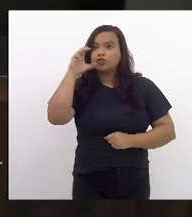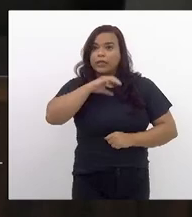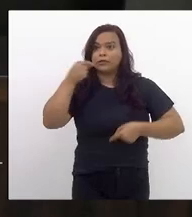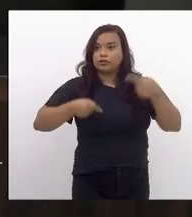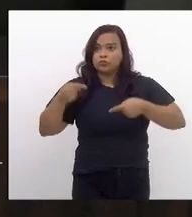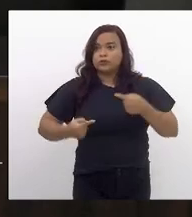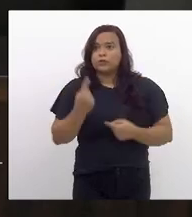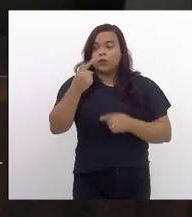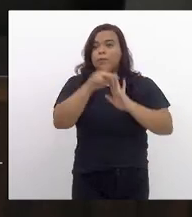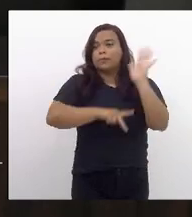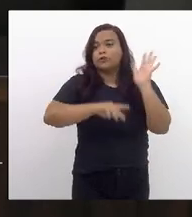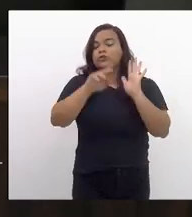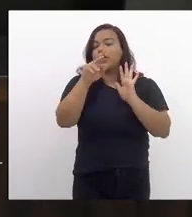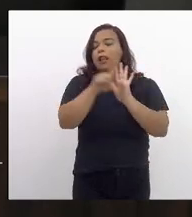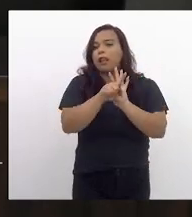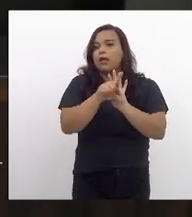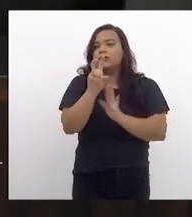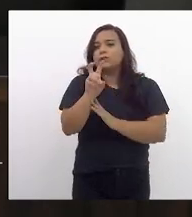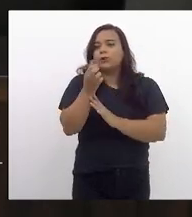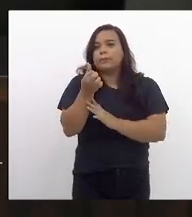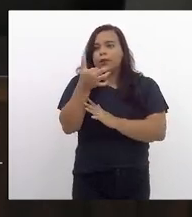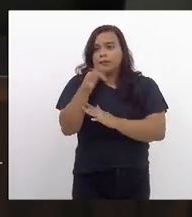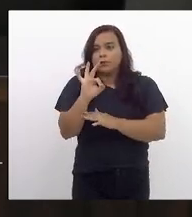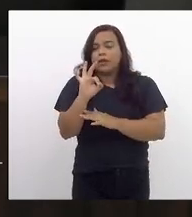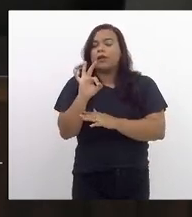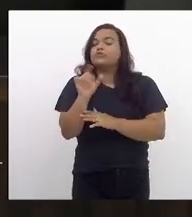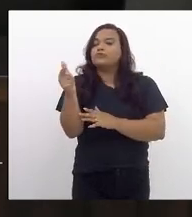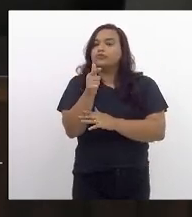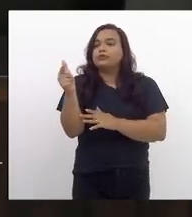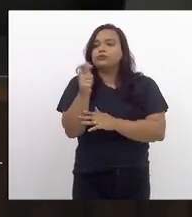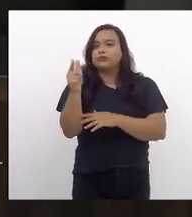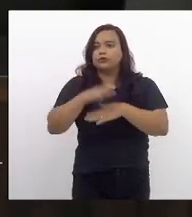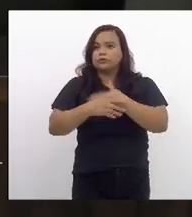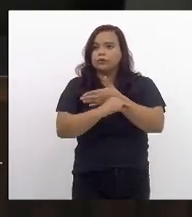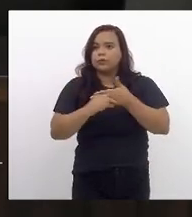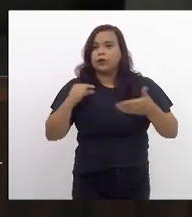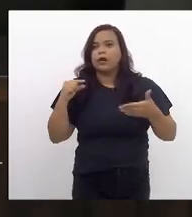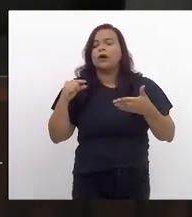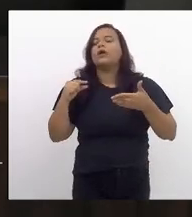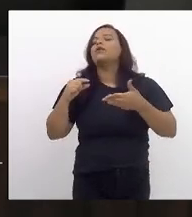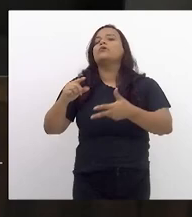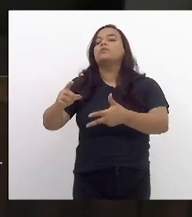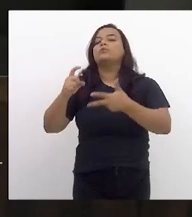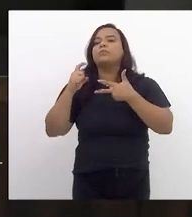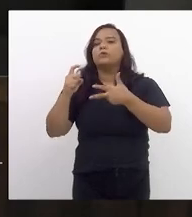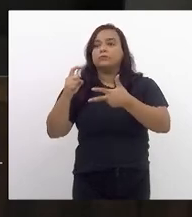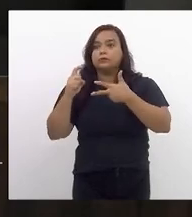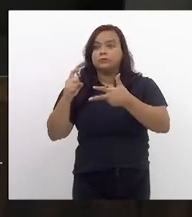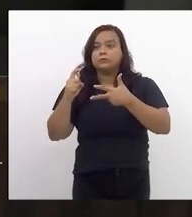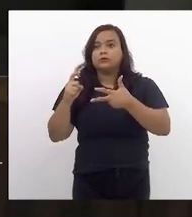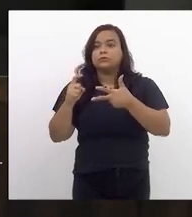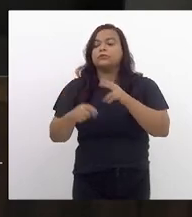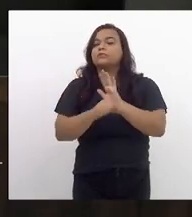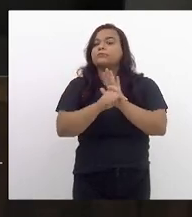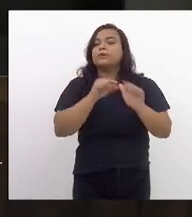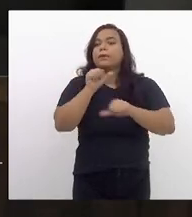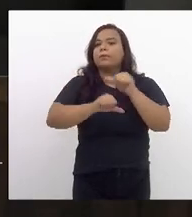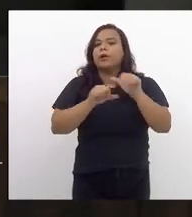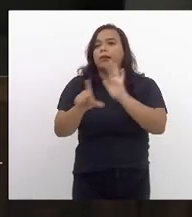única, projeto de lei 5610 de 22, da autoria do Poder Executivo, mensagem 8 de 22, que altera o artigo 11 da